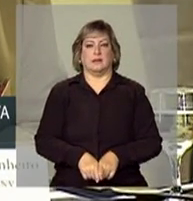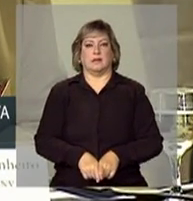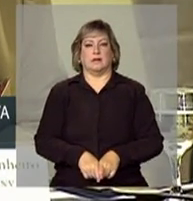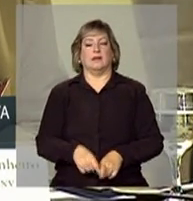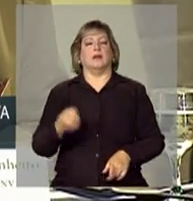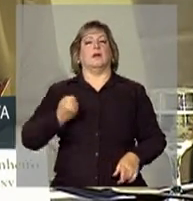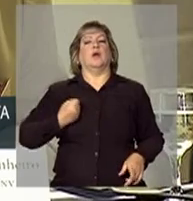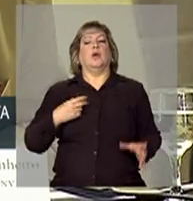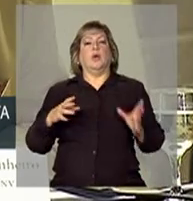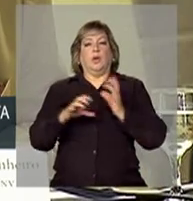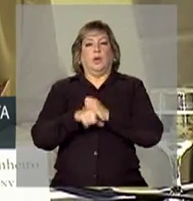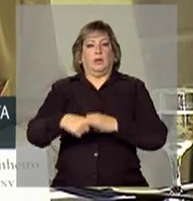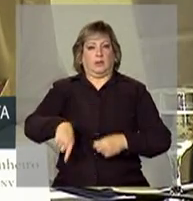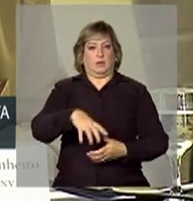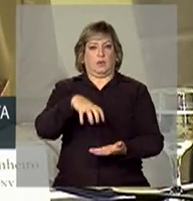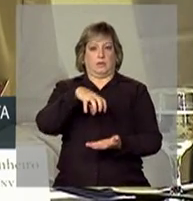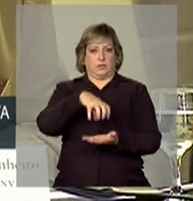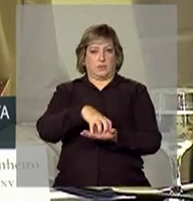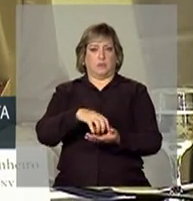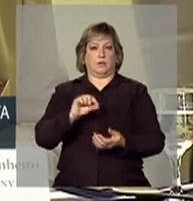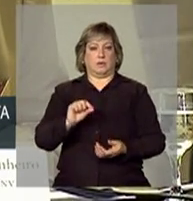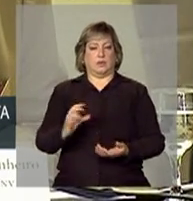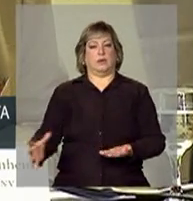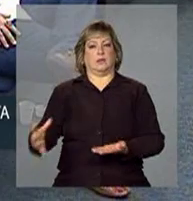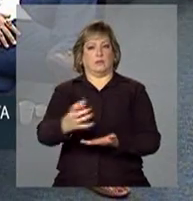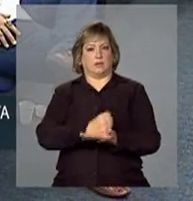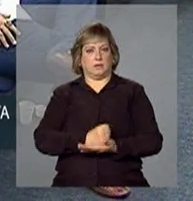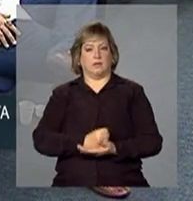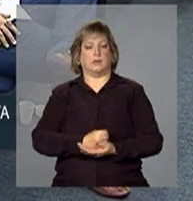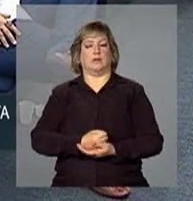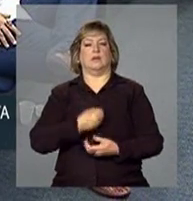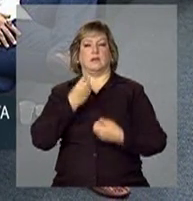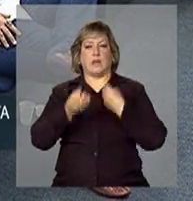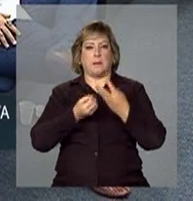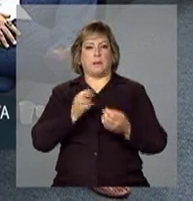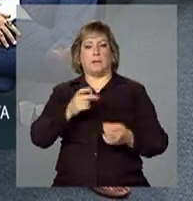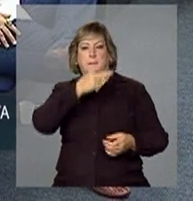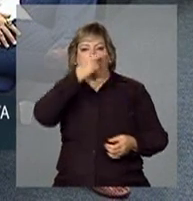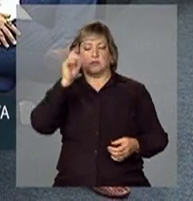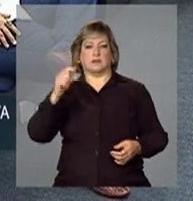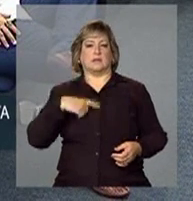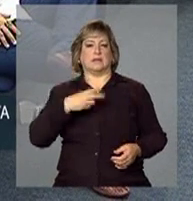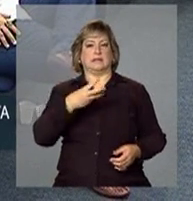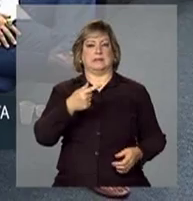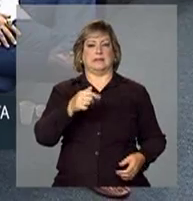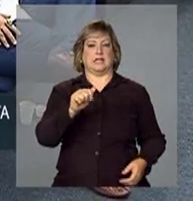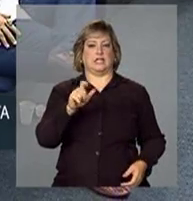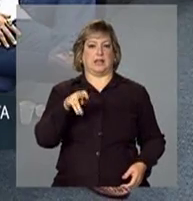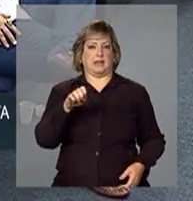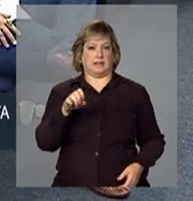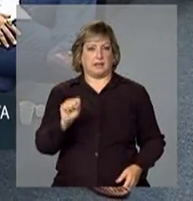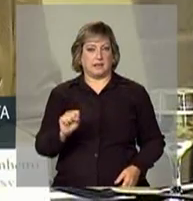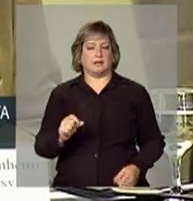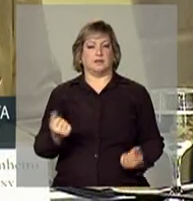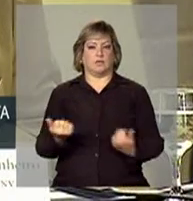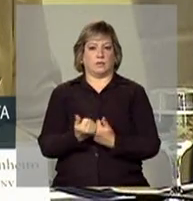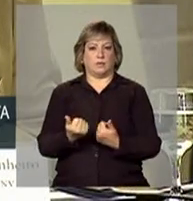números, a comissão colheu depoimentos de 37 agentes colaboradores do regime,